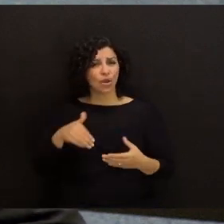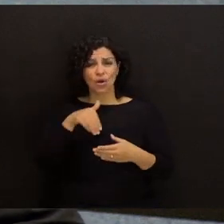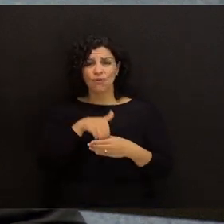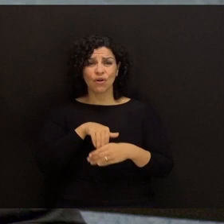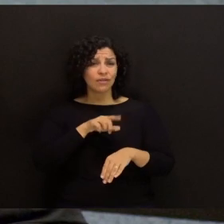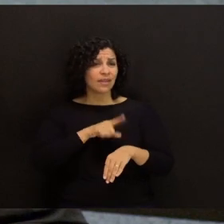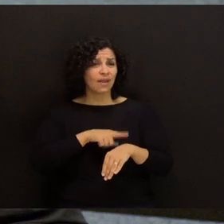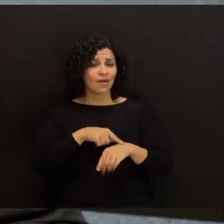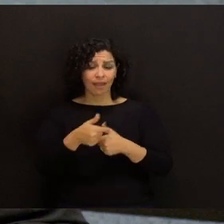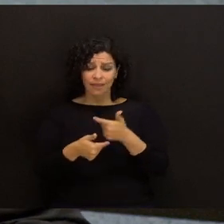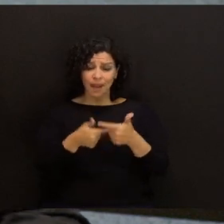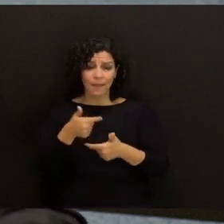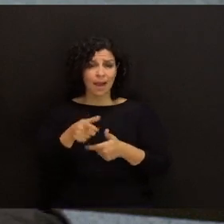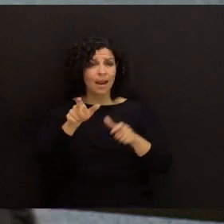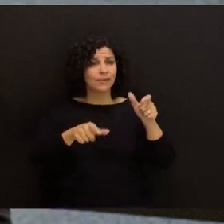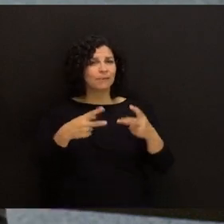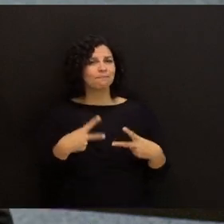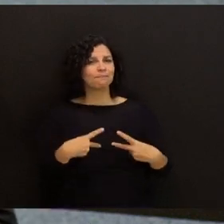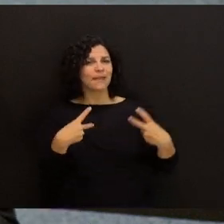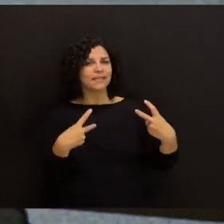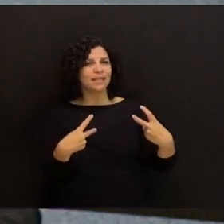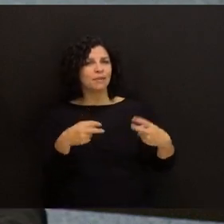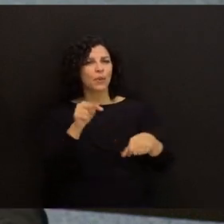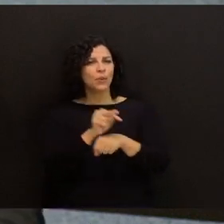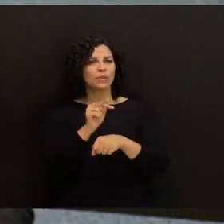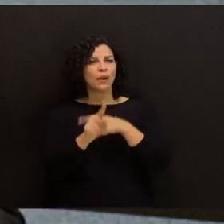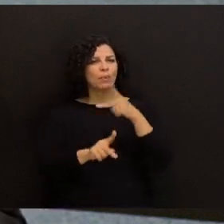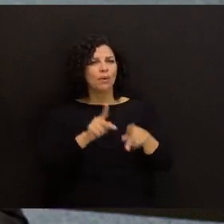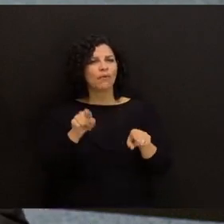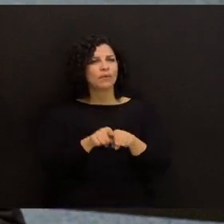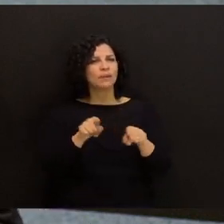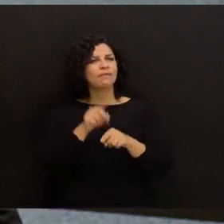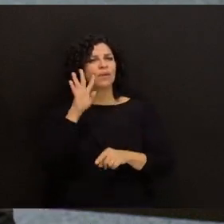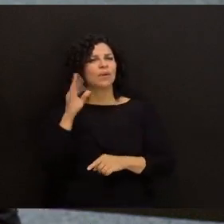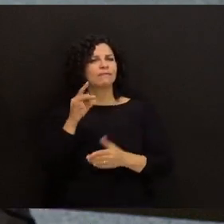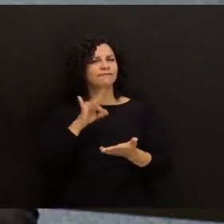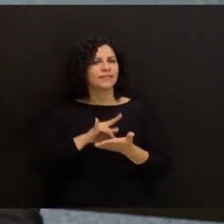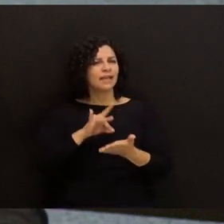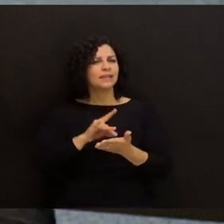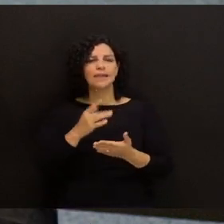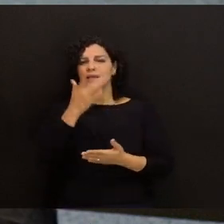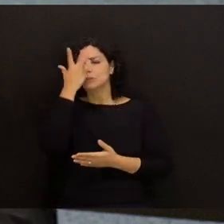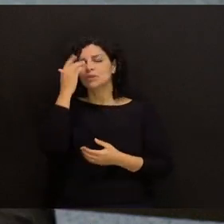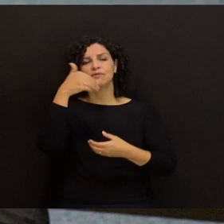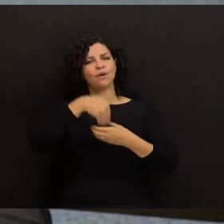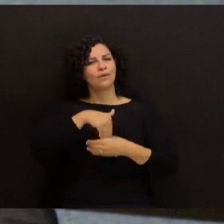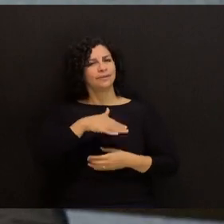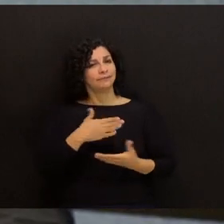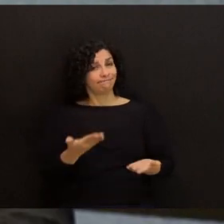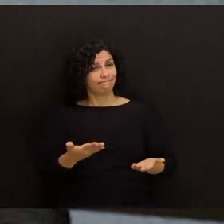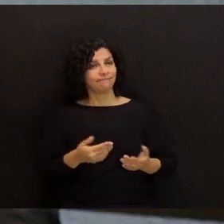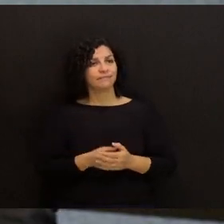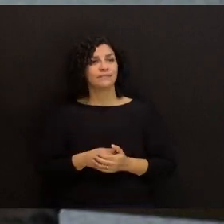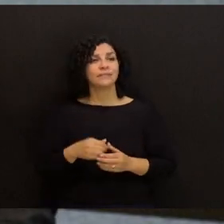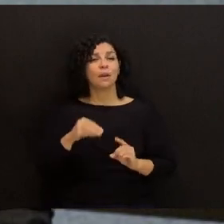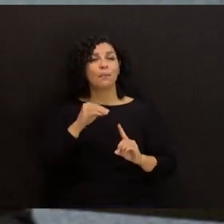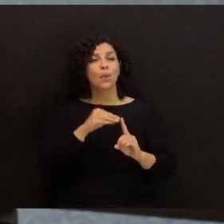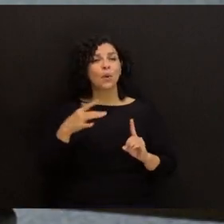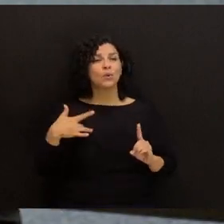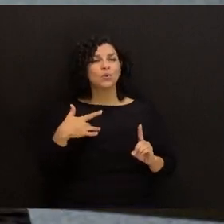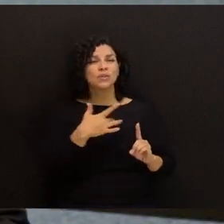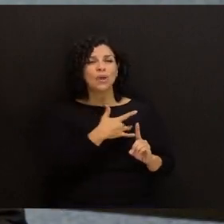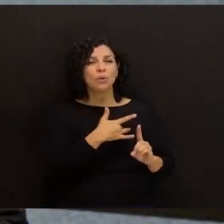é só trabalhar trabalhar pelo povo cuidar do povo realmente deve estar acontecendo temos hoje posto de saúde caindo